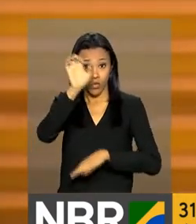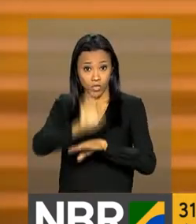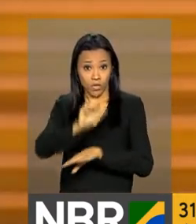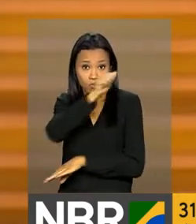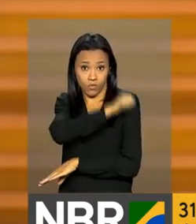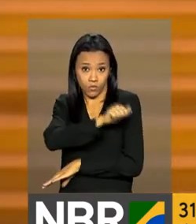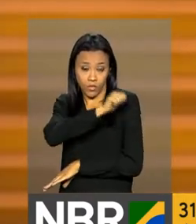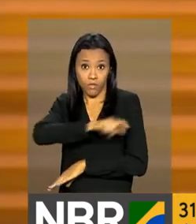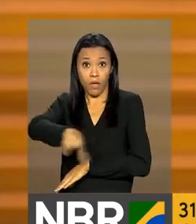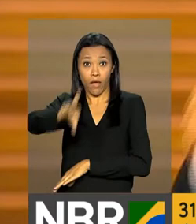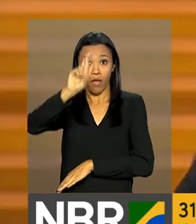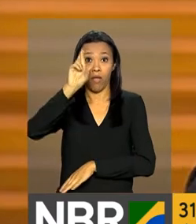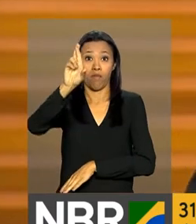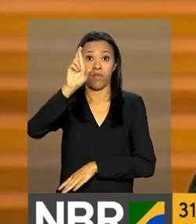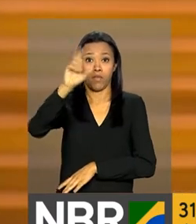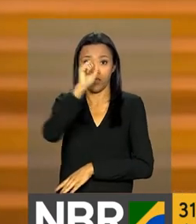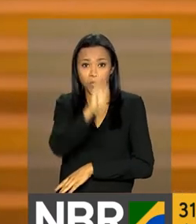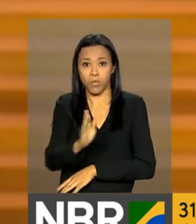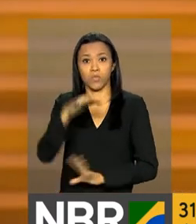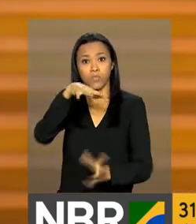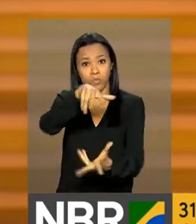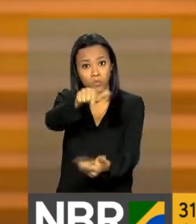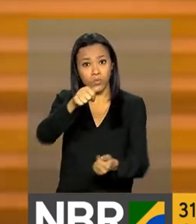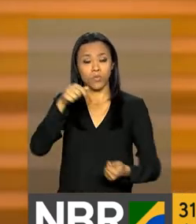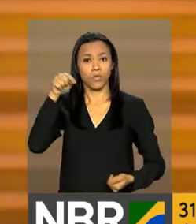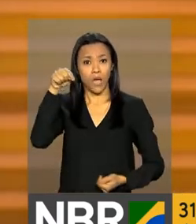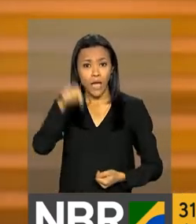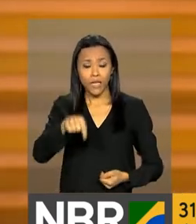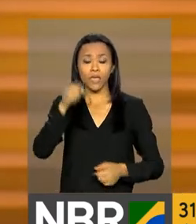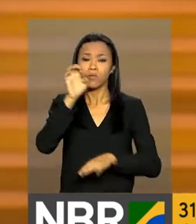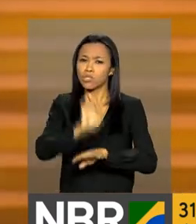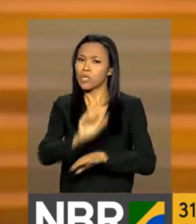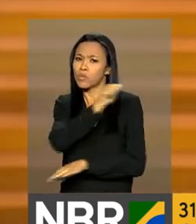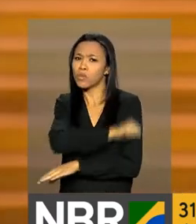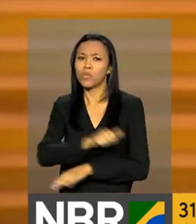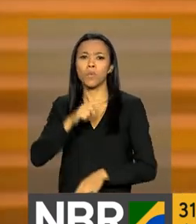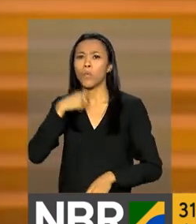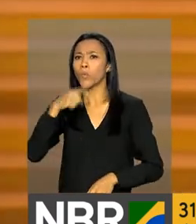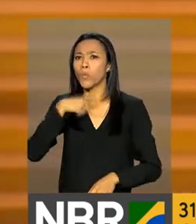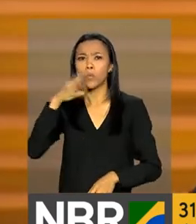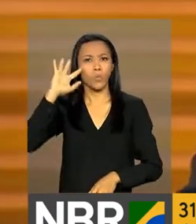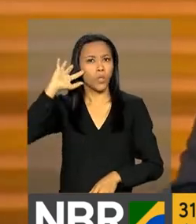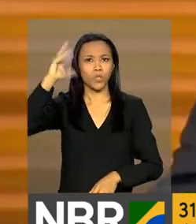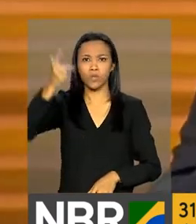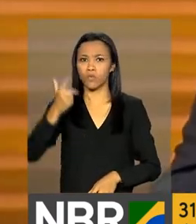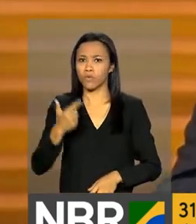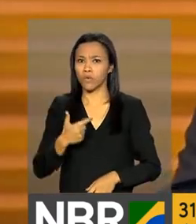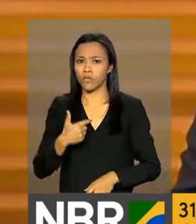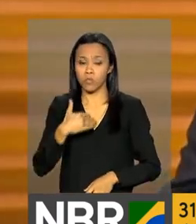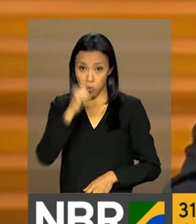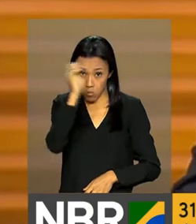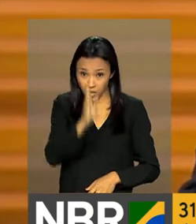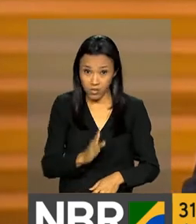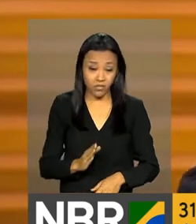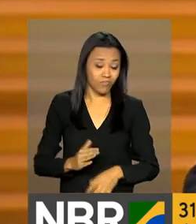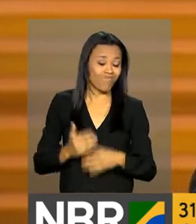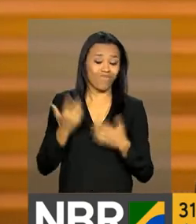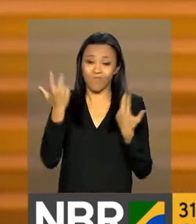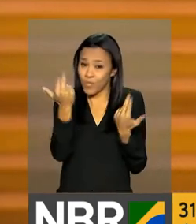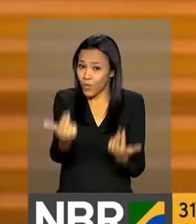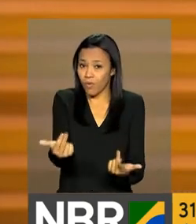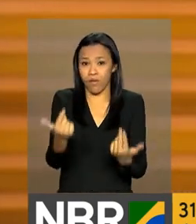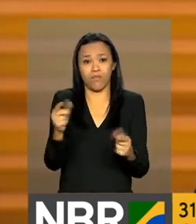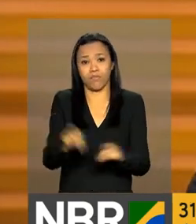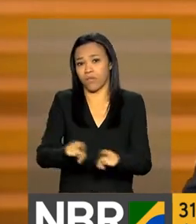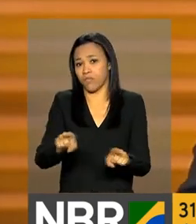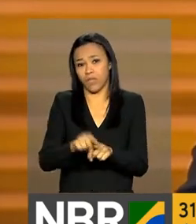Brasil para o mundo. Enquanto o Rio de Janeiro não tiver uma solução definitiva e conjunta, o Brasil não terá